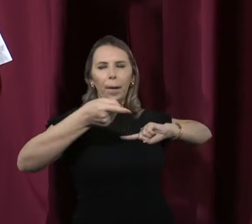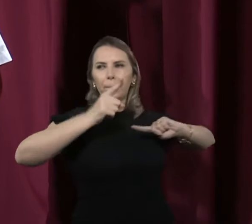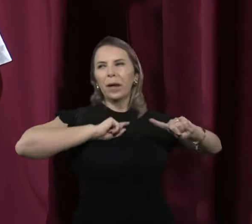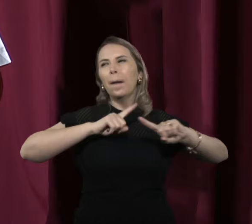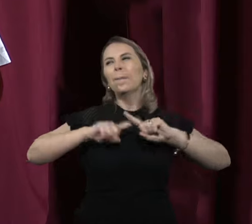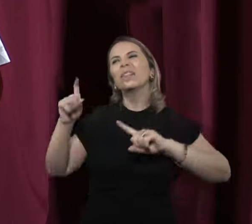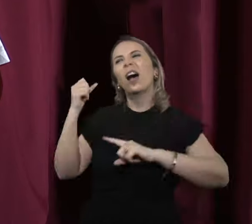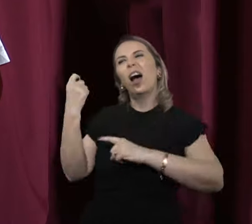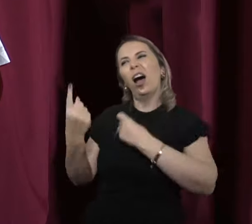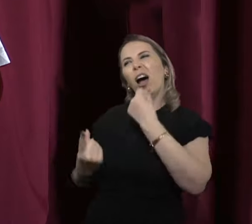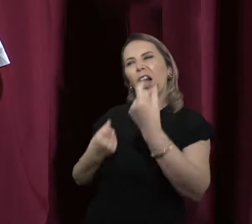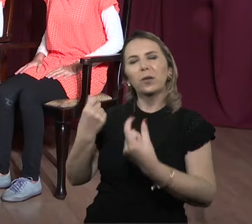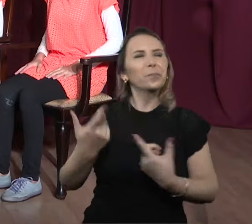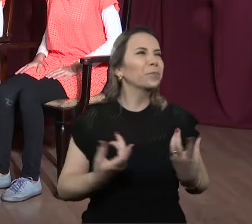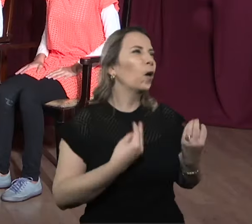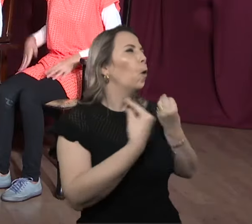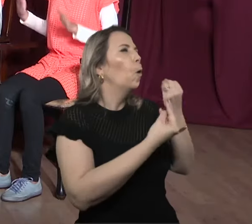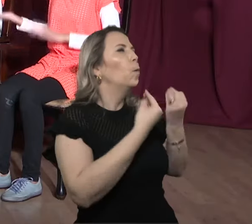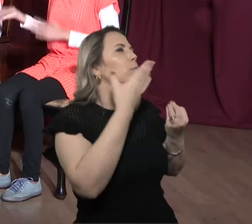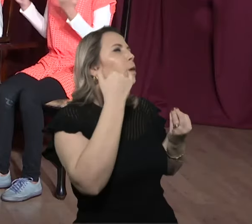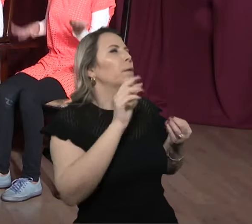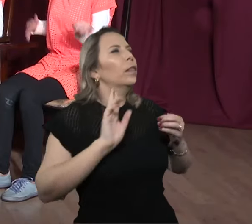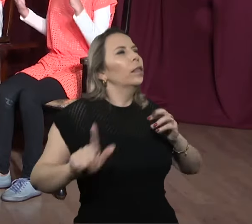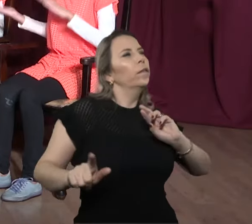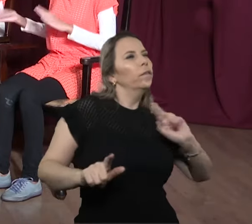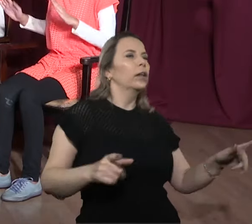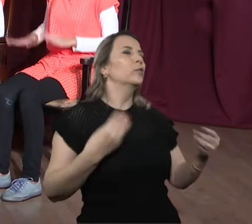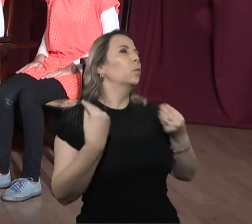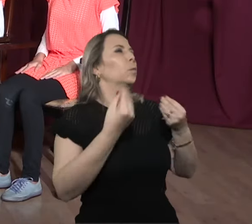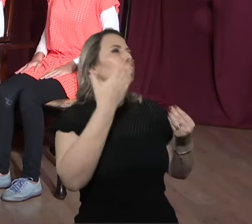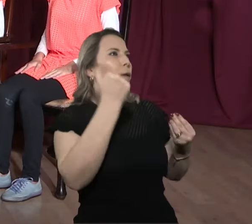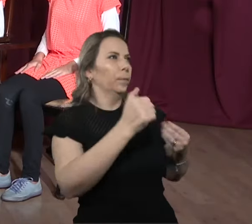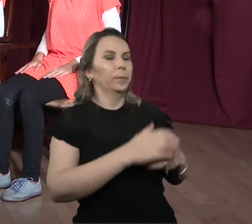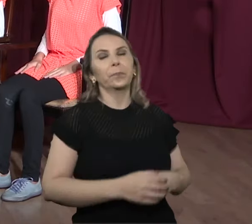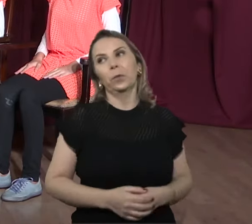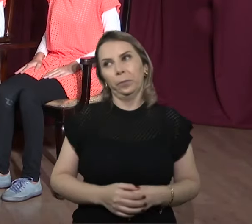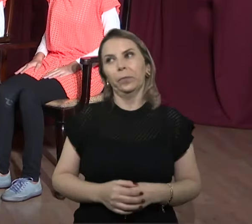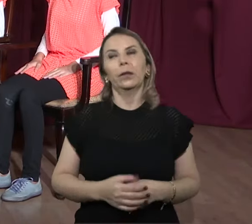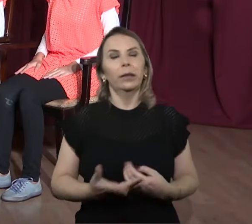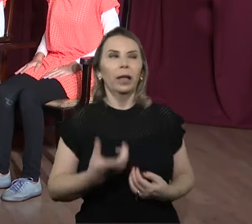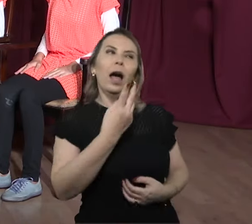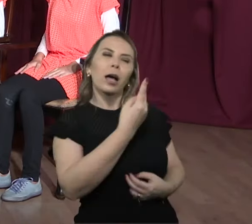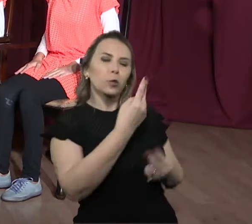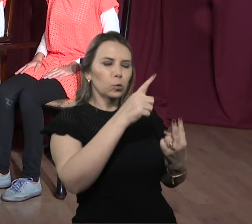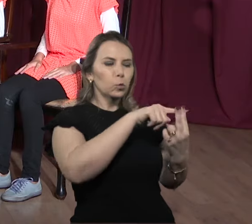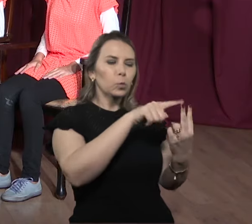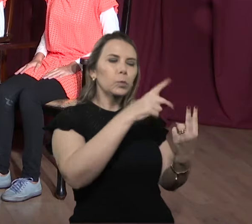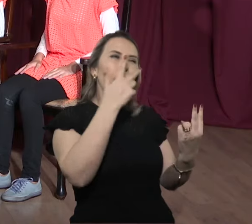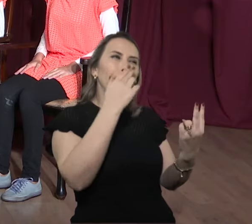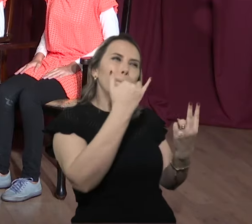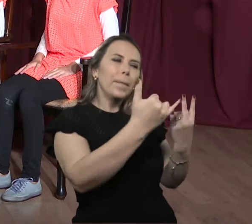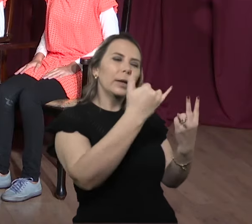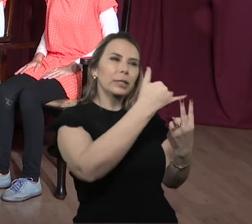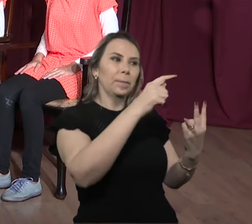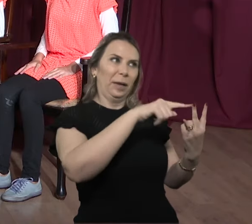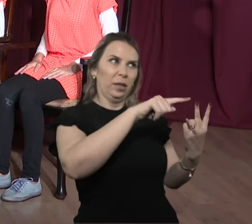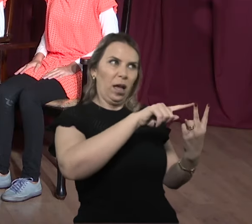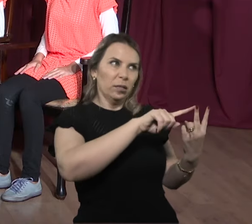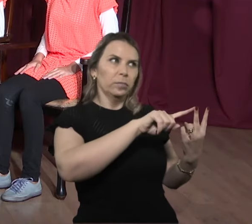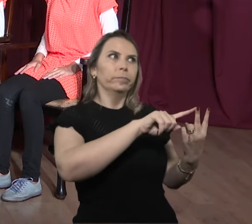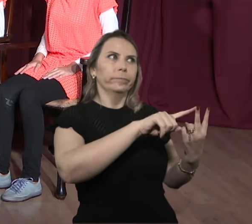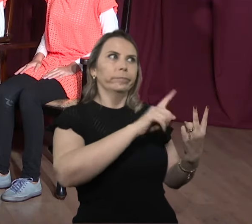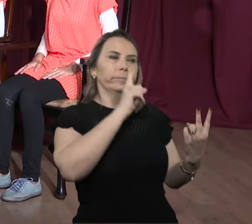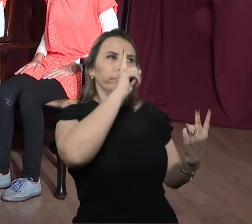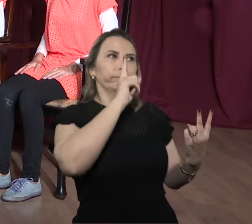é extremamente rara. E tem como saber a diferença? Olha, as duas são super parecidas, mas